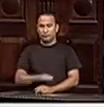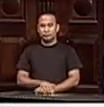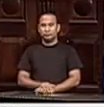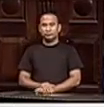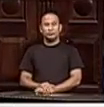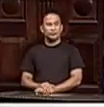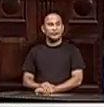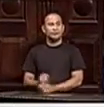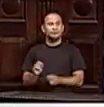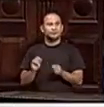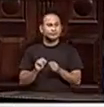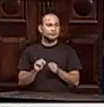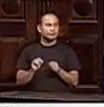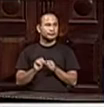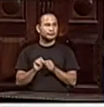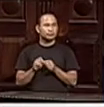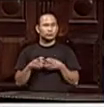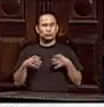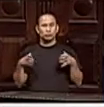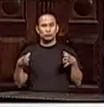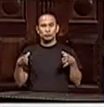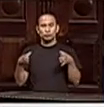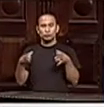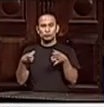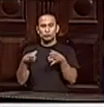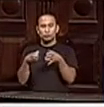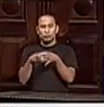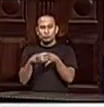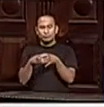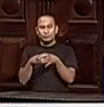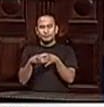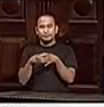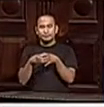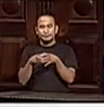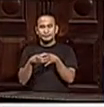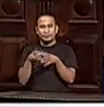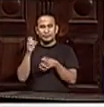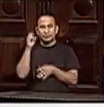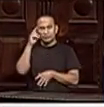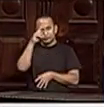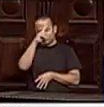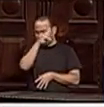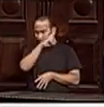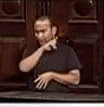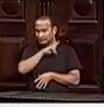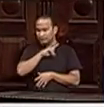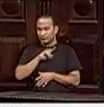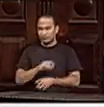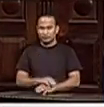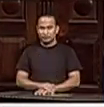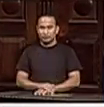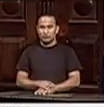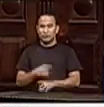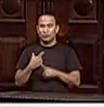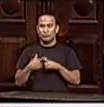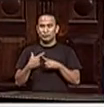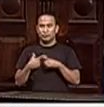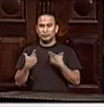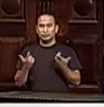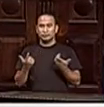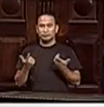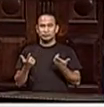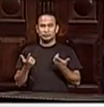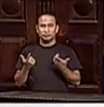ela traz um conjunto de elementos muito difíceis de serem desmontados, porque aponta